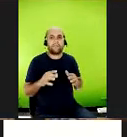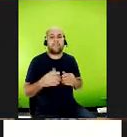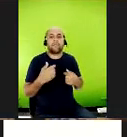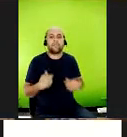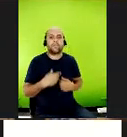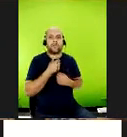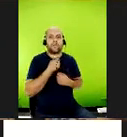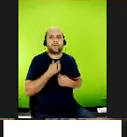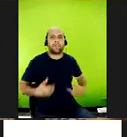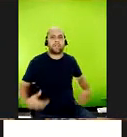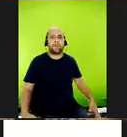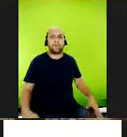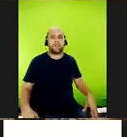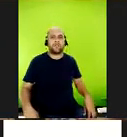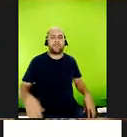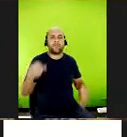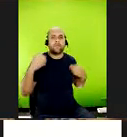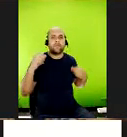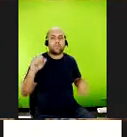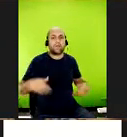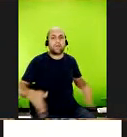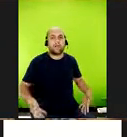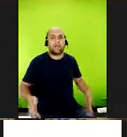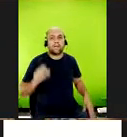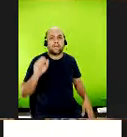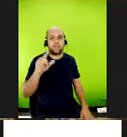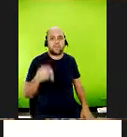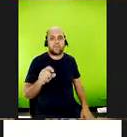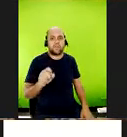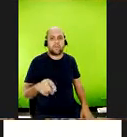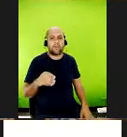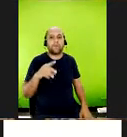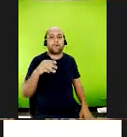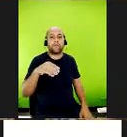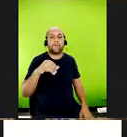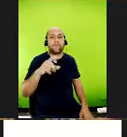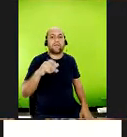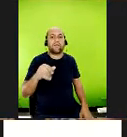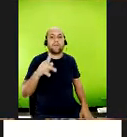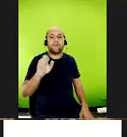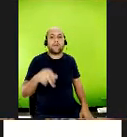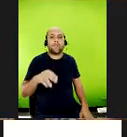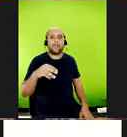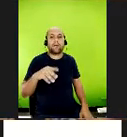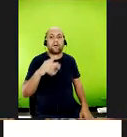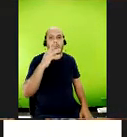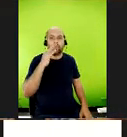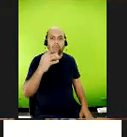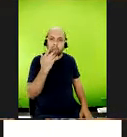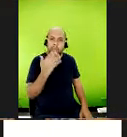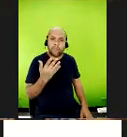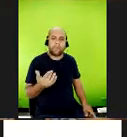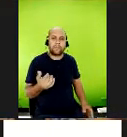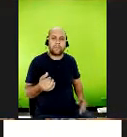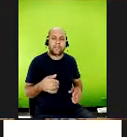cima embaixo eu tô com jeans bem surrado e bota o que me dera só é isso é pena minério é poeira mas quando a gente tem festa a gente vai arrumado então só